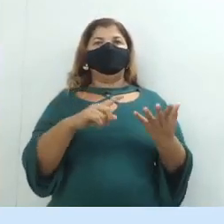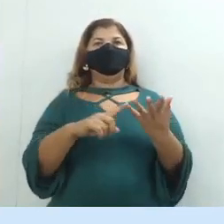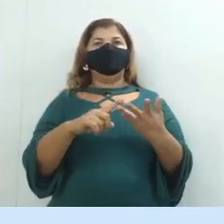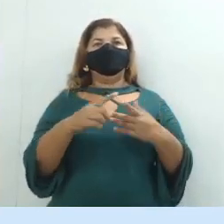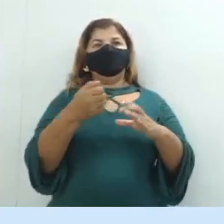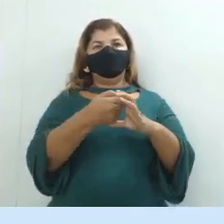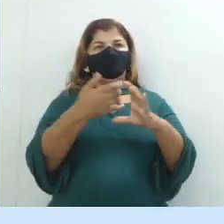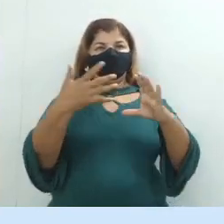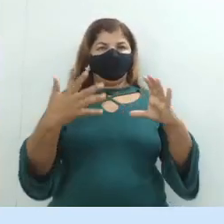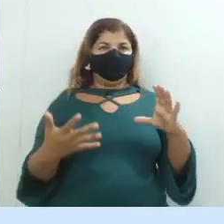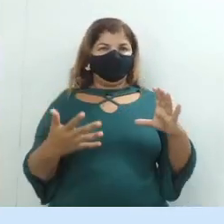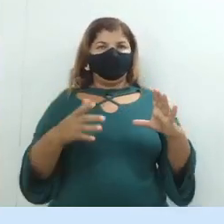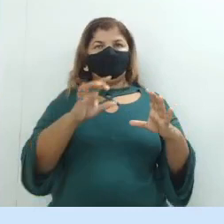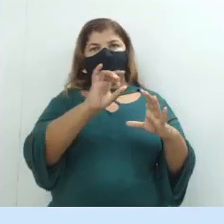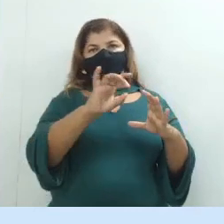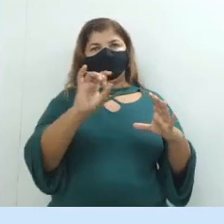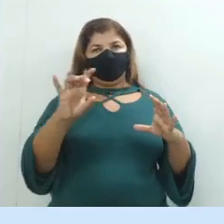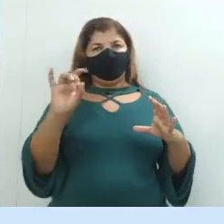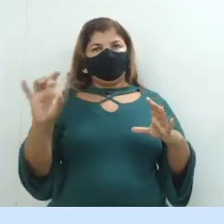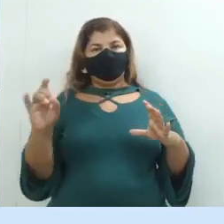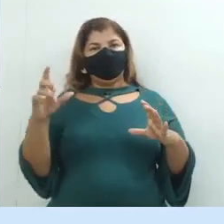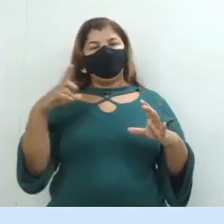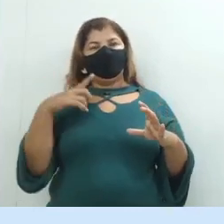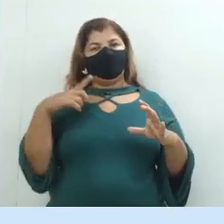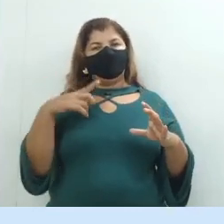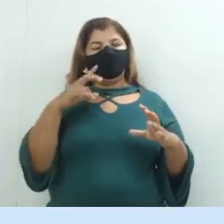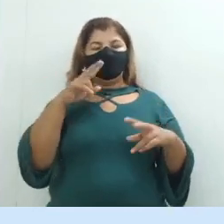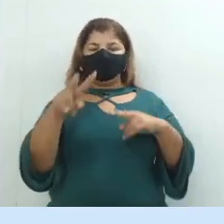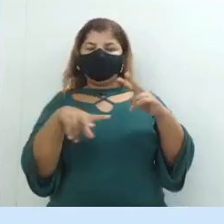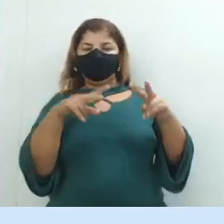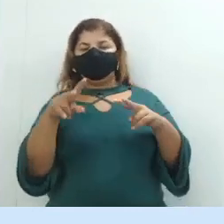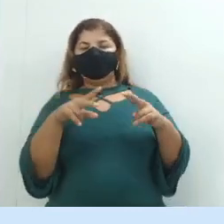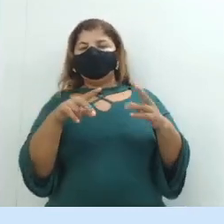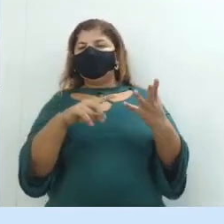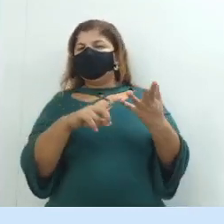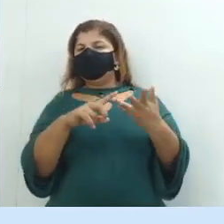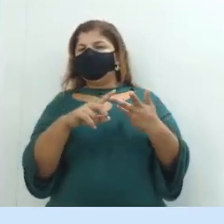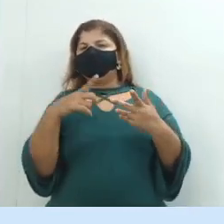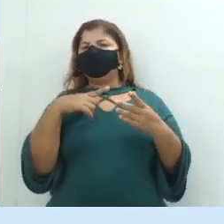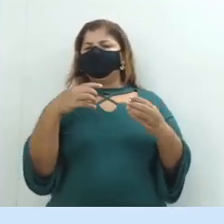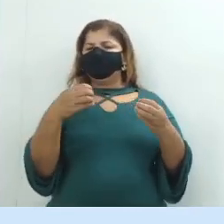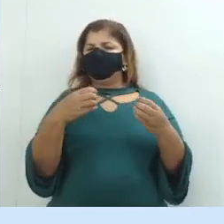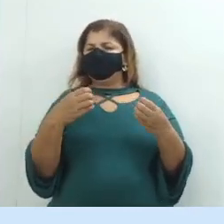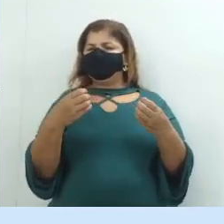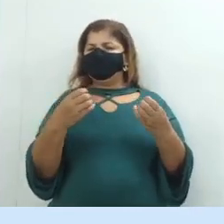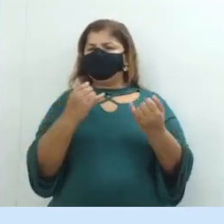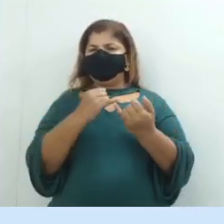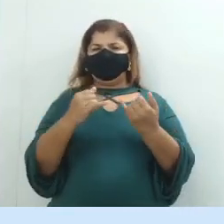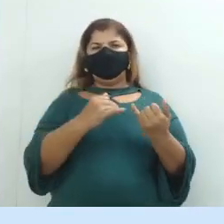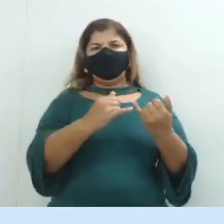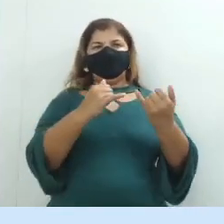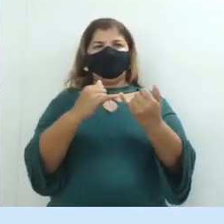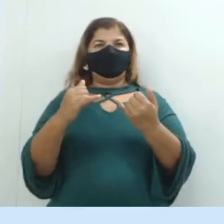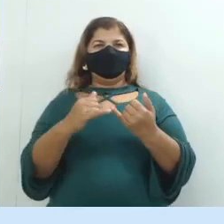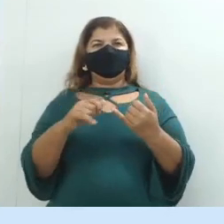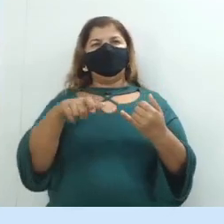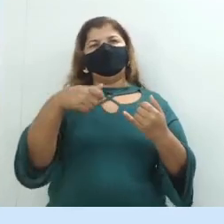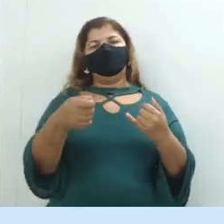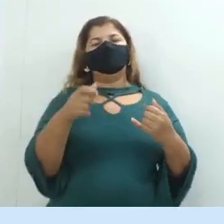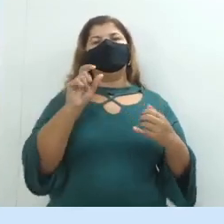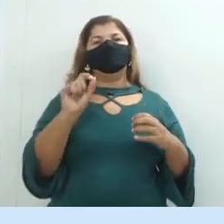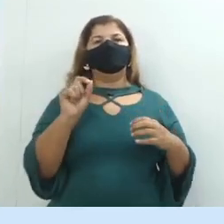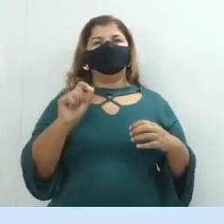a cada uma delas, observam-se elementos que aproximam-se entre si. Um desses elementos é aí aqui